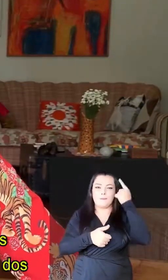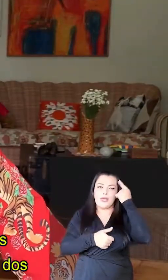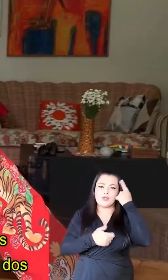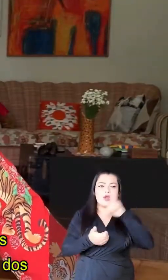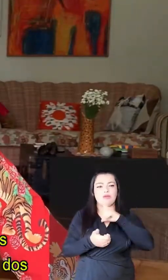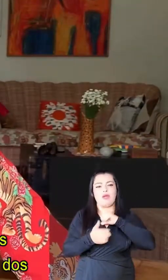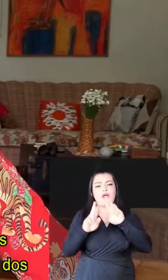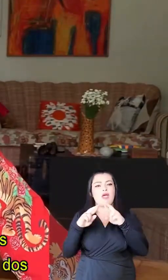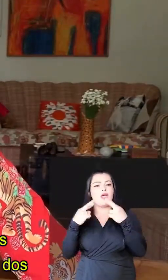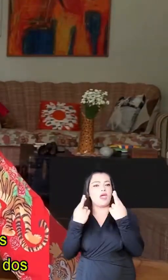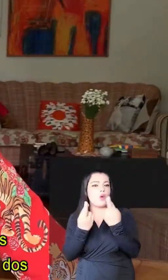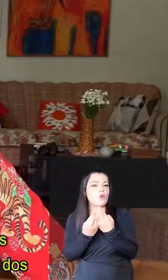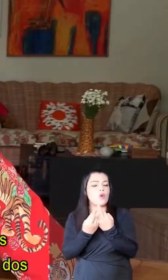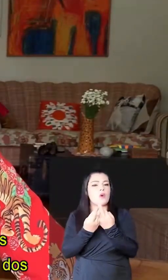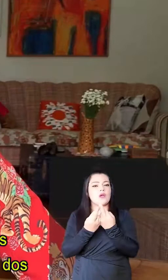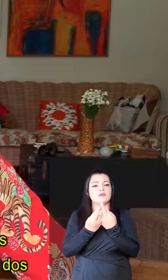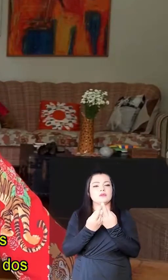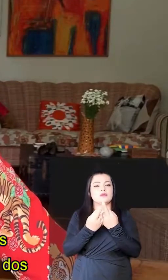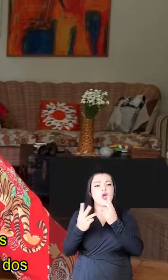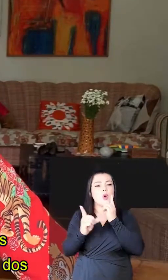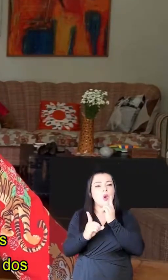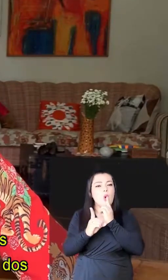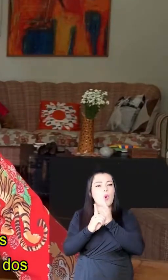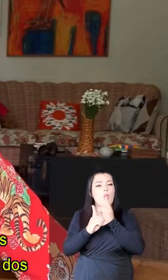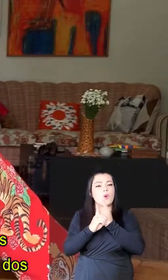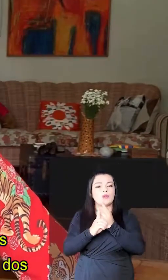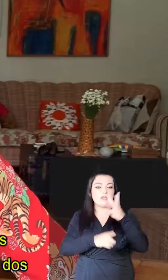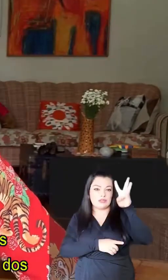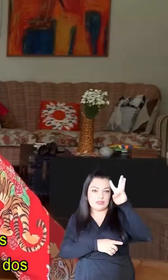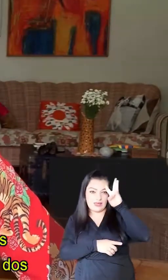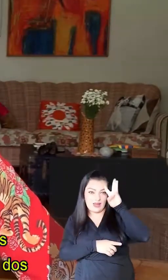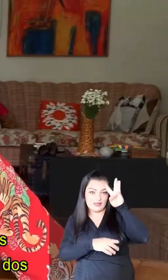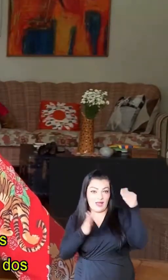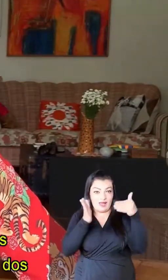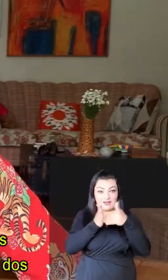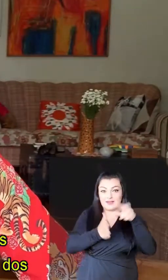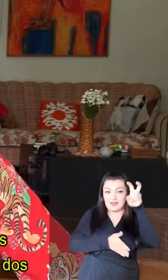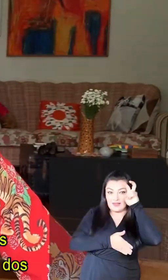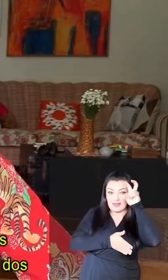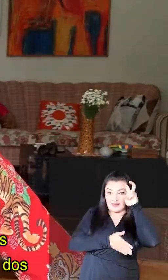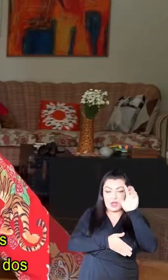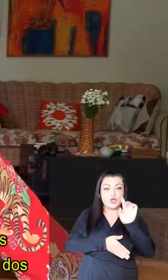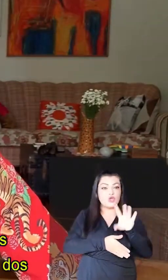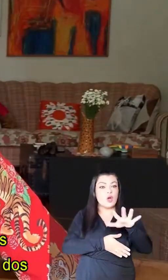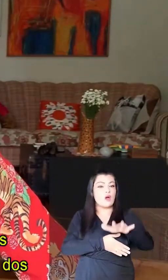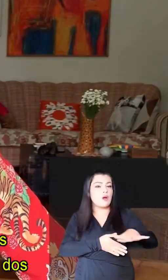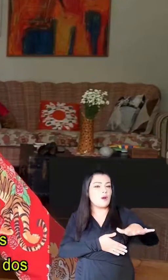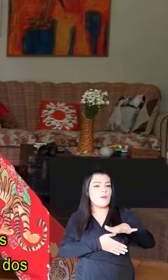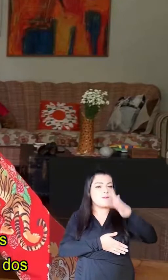encontros de terça e quinta-feira para idosos, pessoas idosas que nesse momento